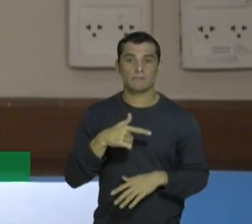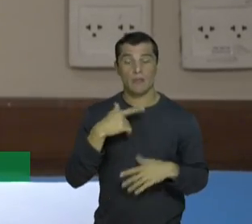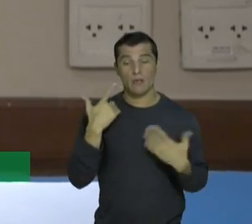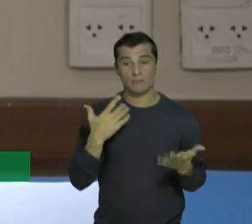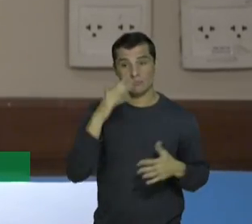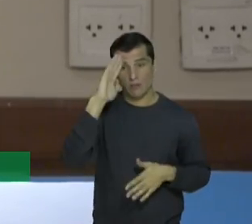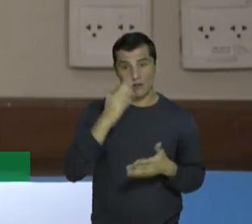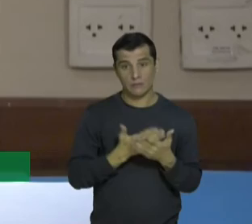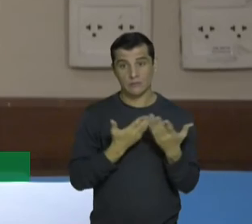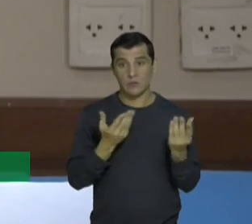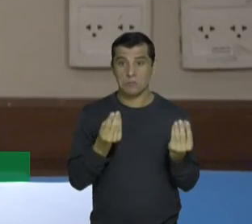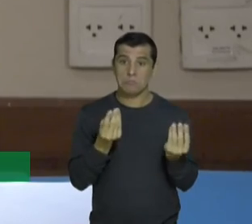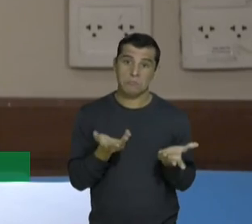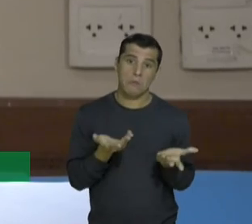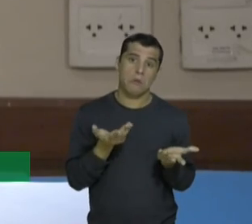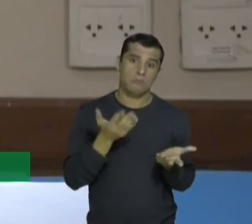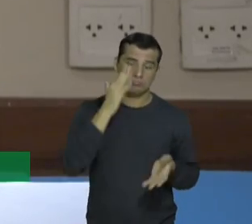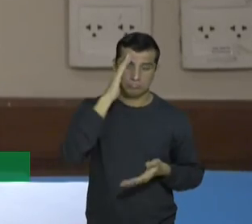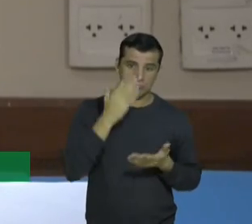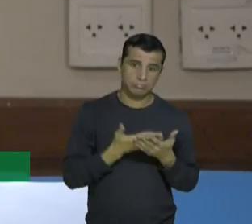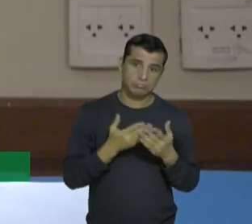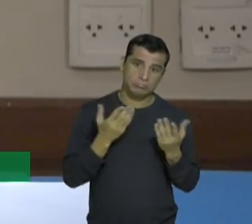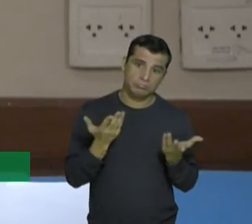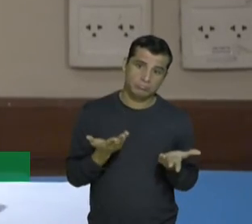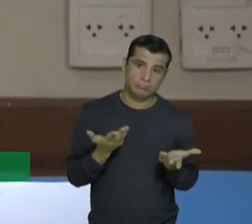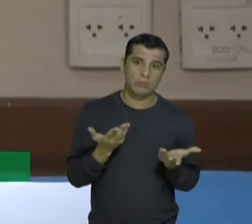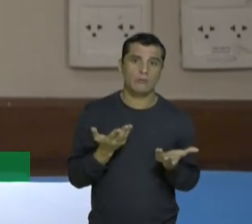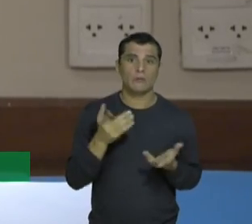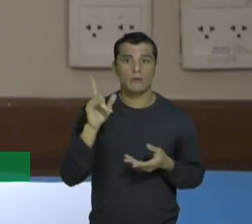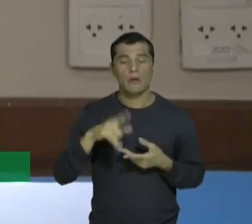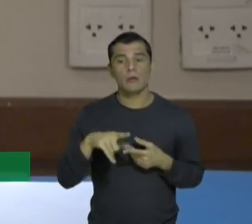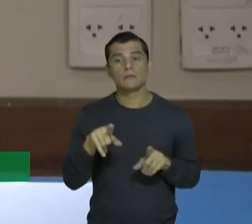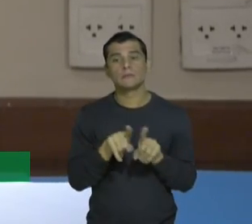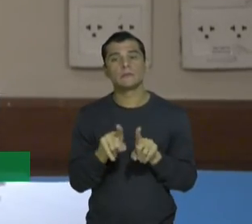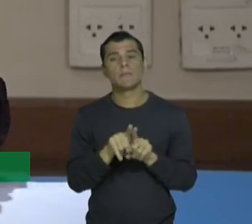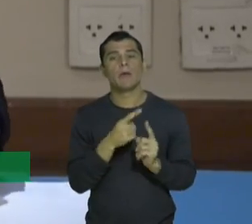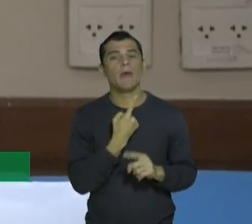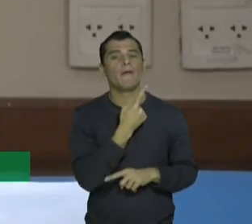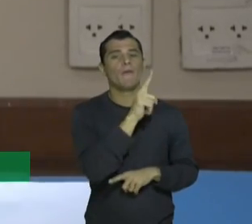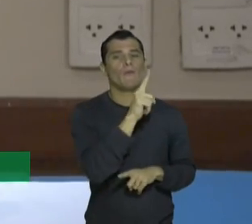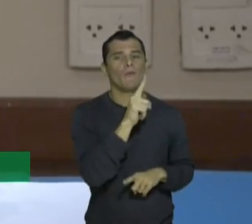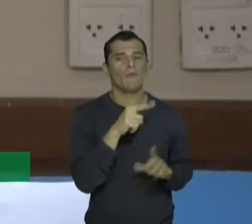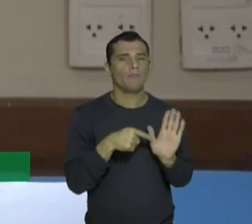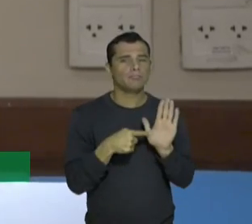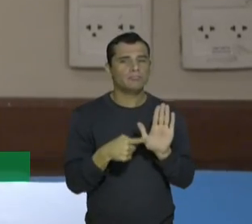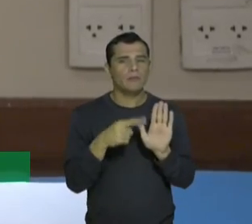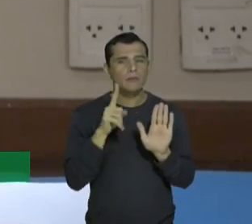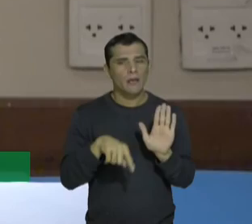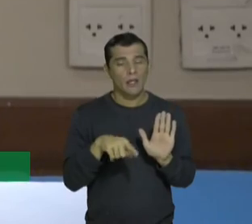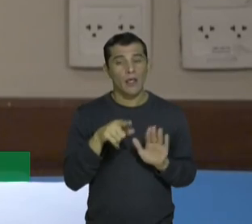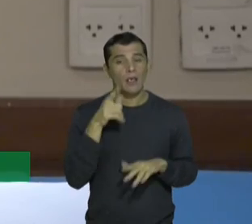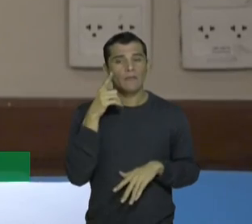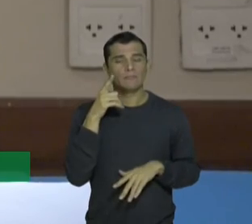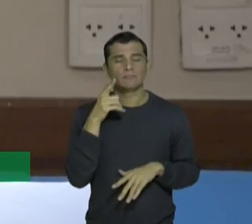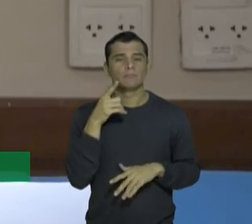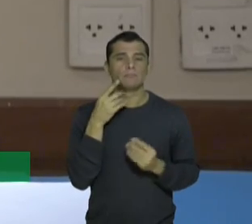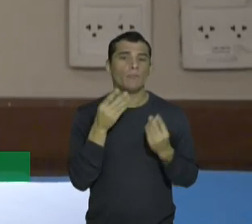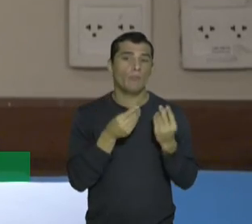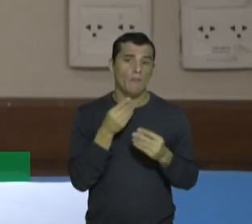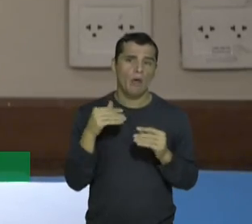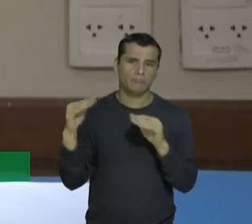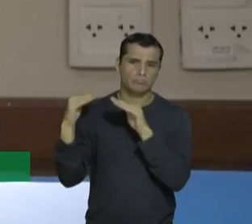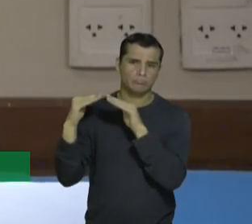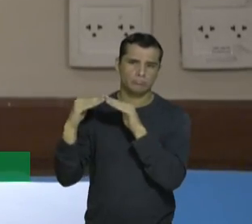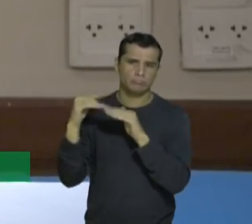eu posso fechar dessa maneira eh e uma última consideração eh concordo que o o o o o a união